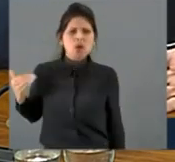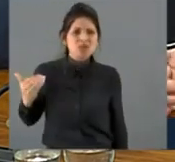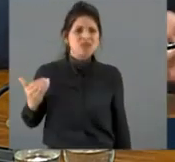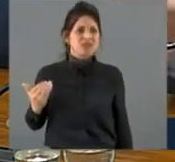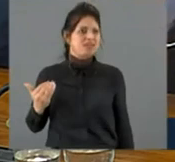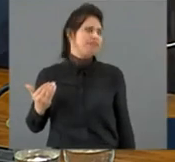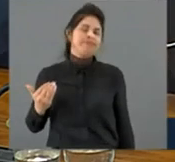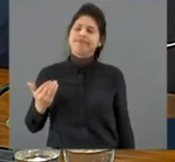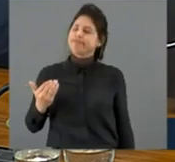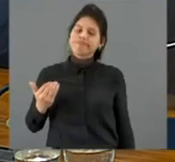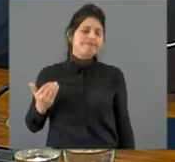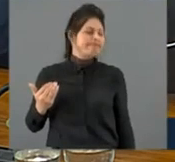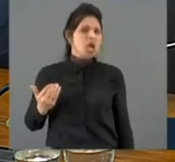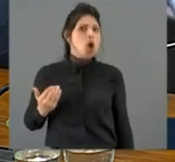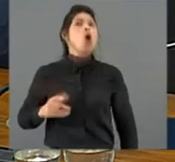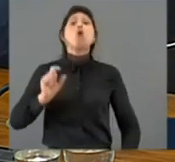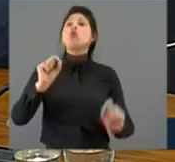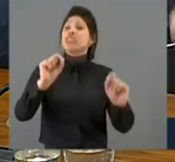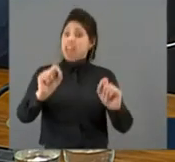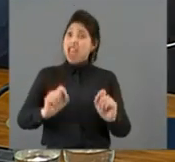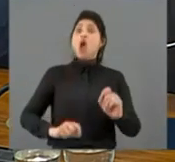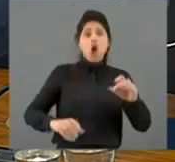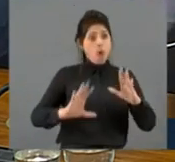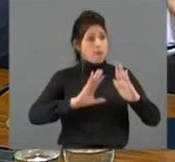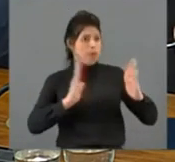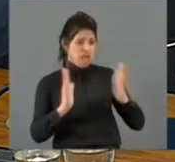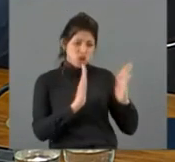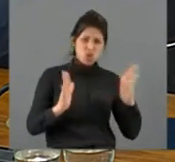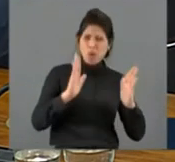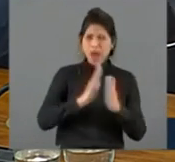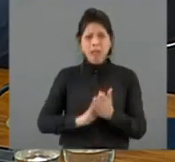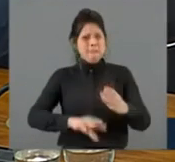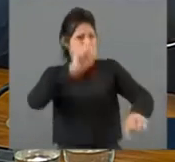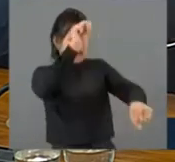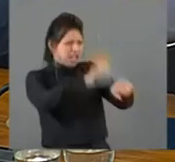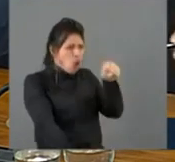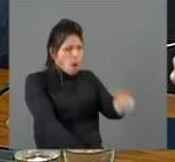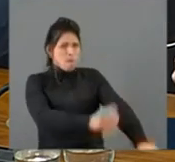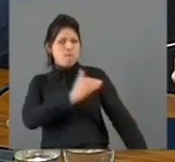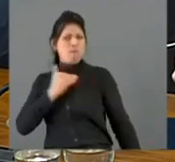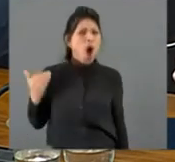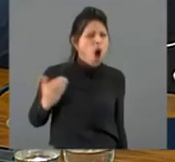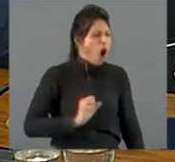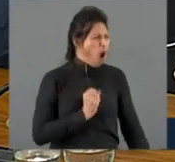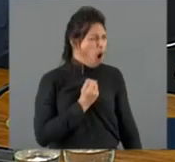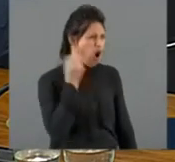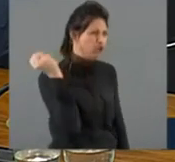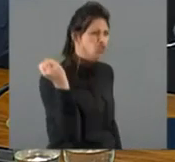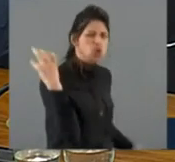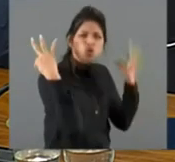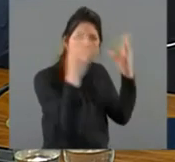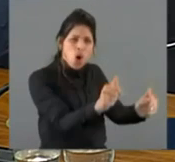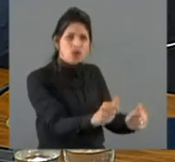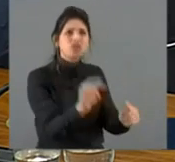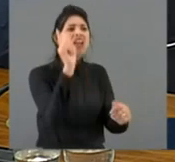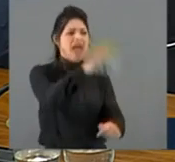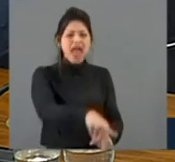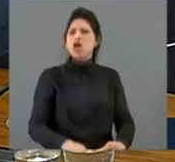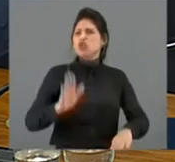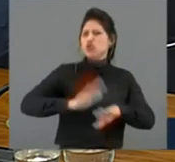os regimes que mais mataram no mundo, por mais ódio que eu tenha a todos os totalitarismos, foram os